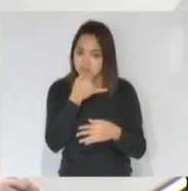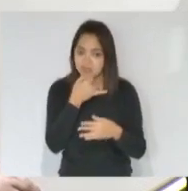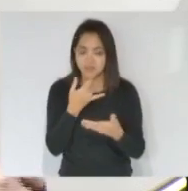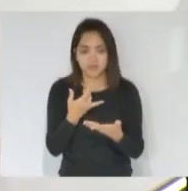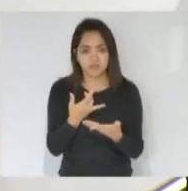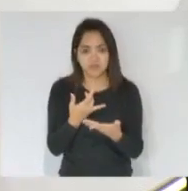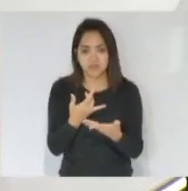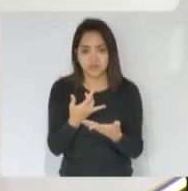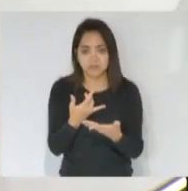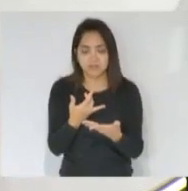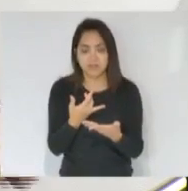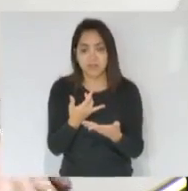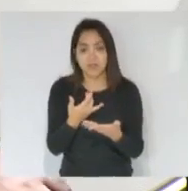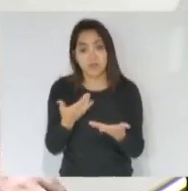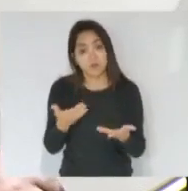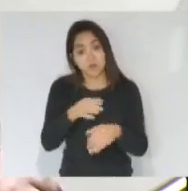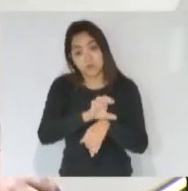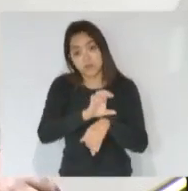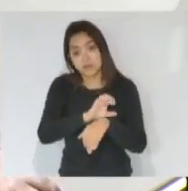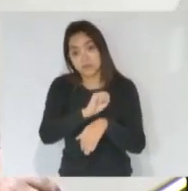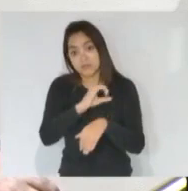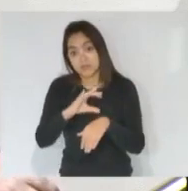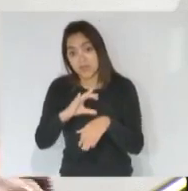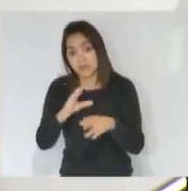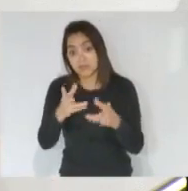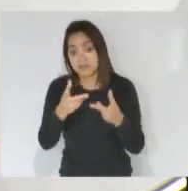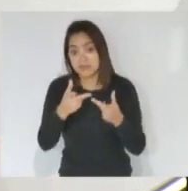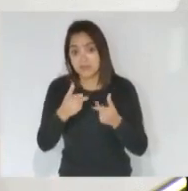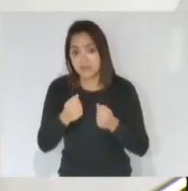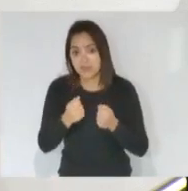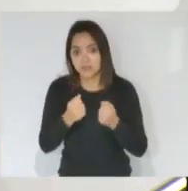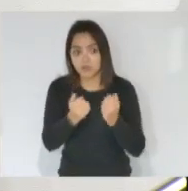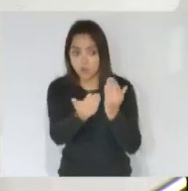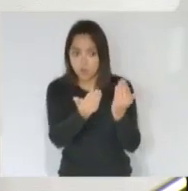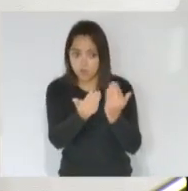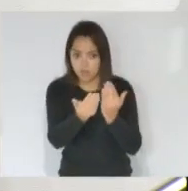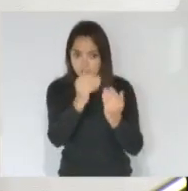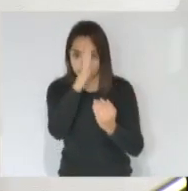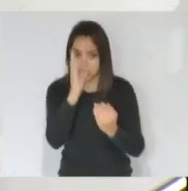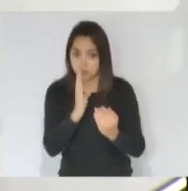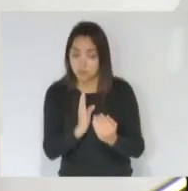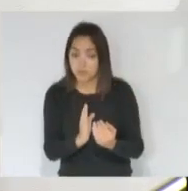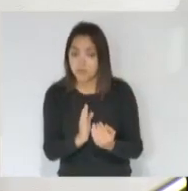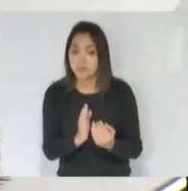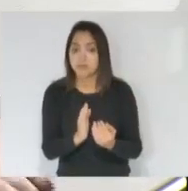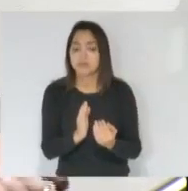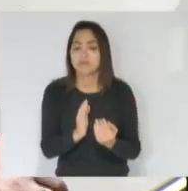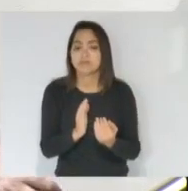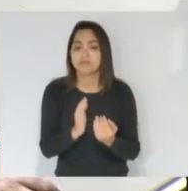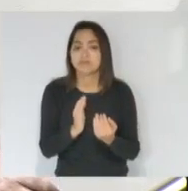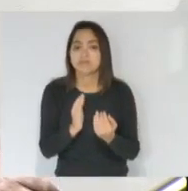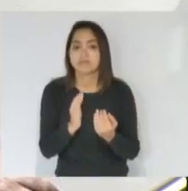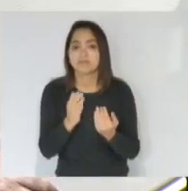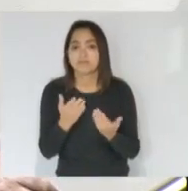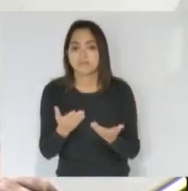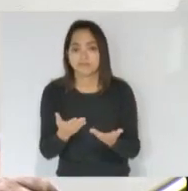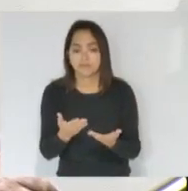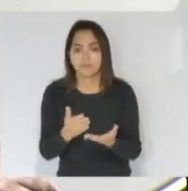estado de ponta como é Santa Catarina em nível de Brasil, deputado Doutor Vicente